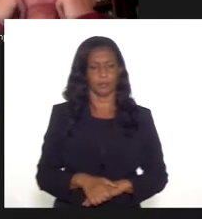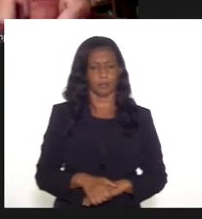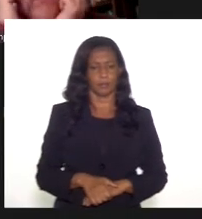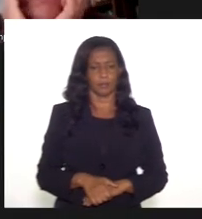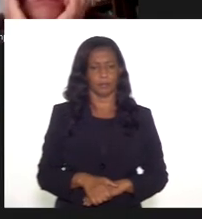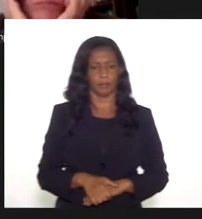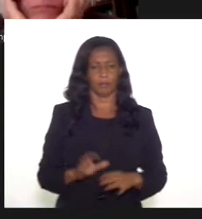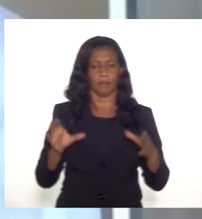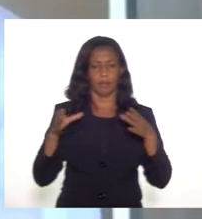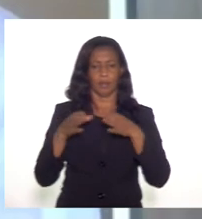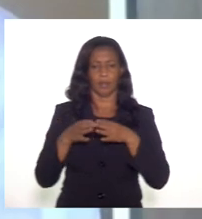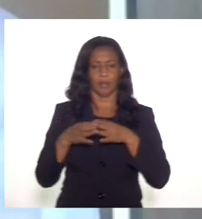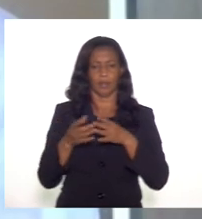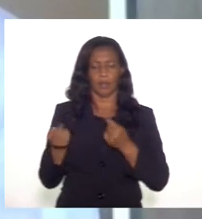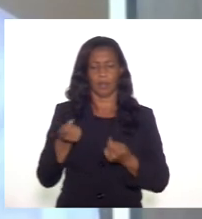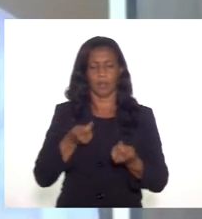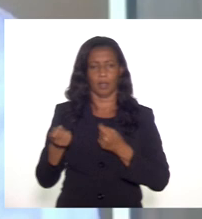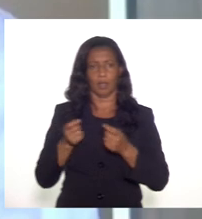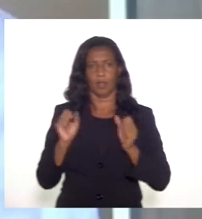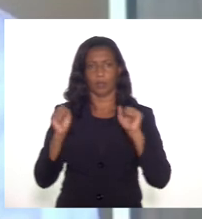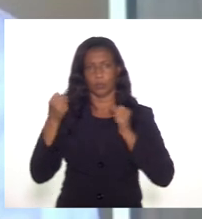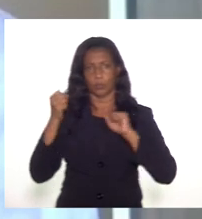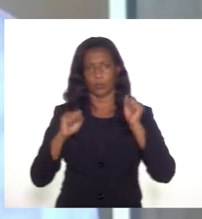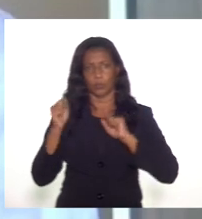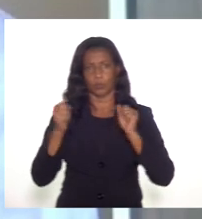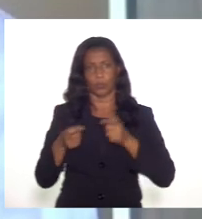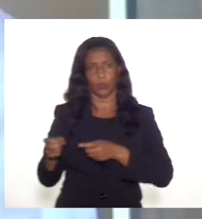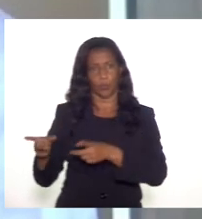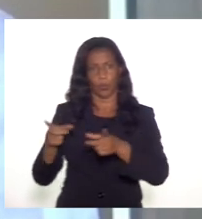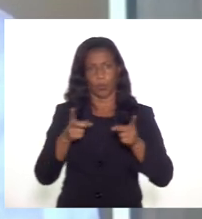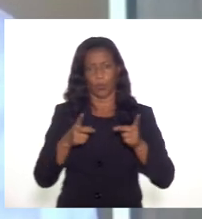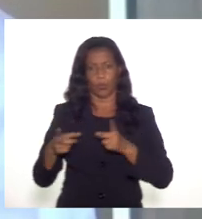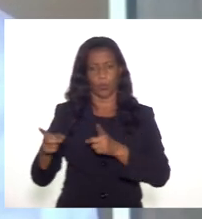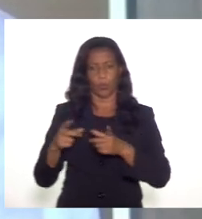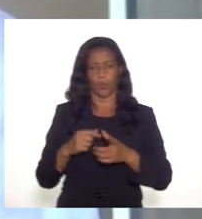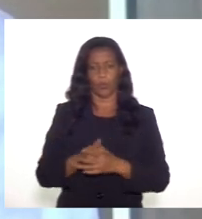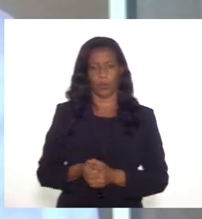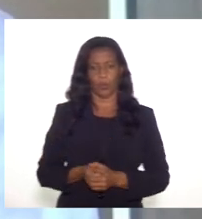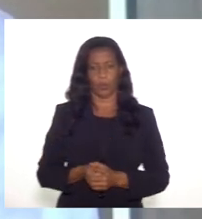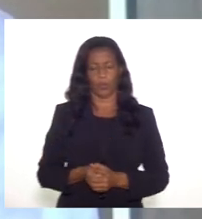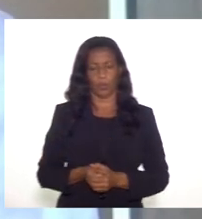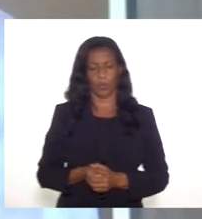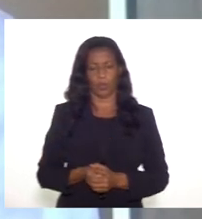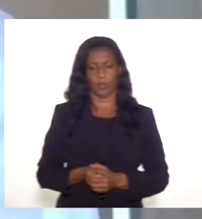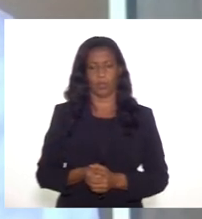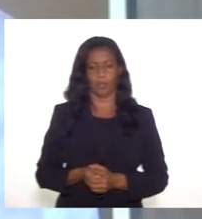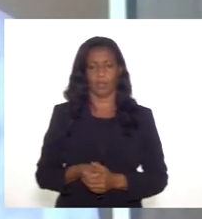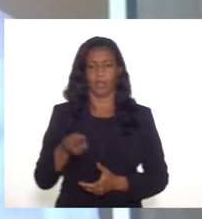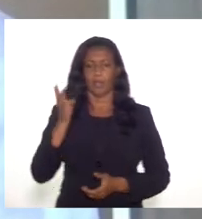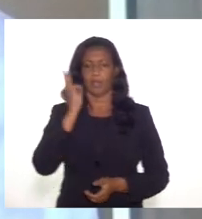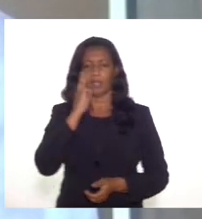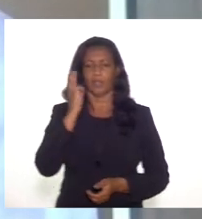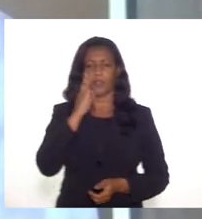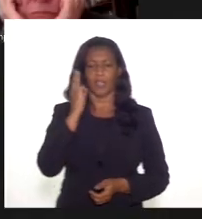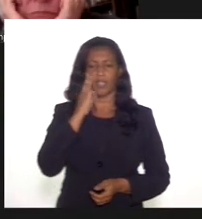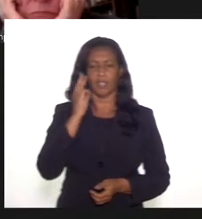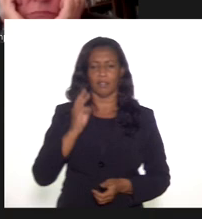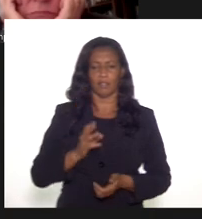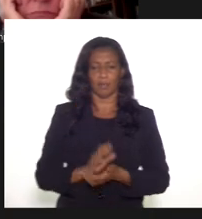Pela Comissão de Economia, Indústria e Comércio, deputado Renan Ferreira... Perdão, Valdeque Carneiro.